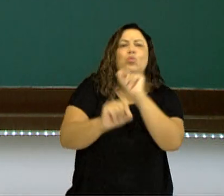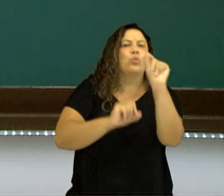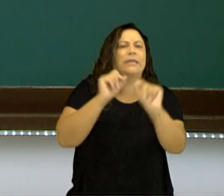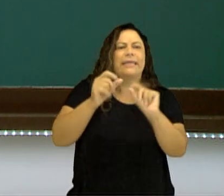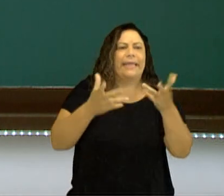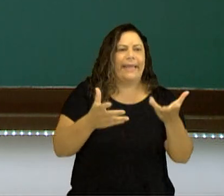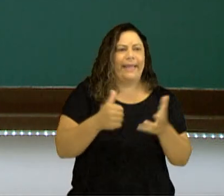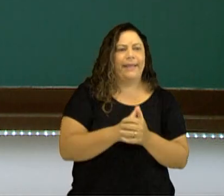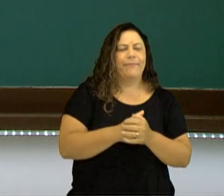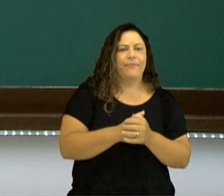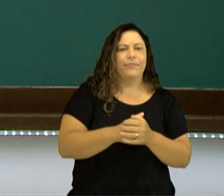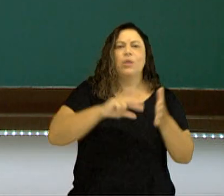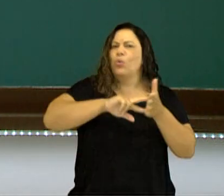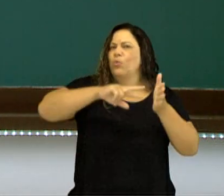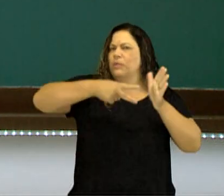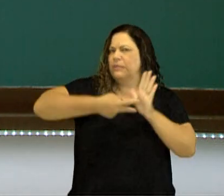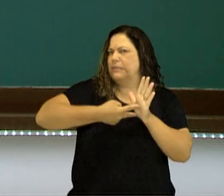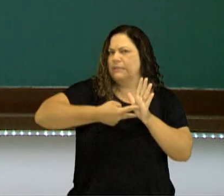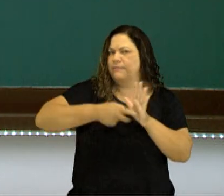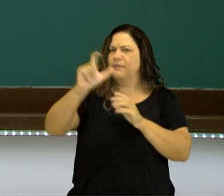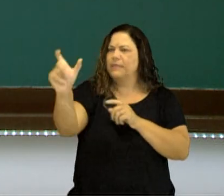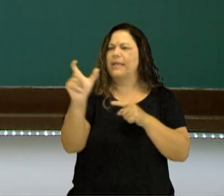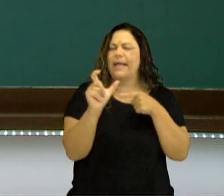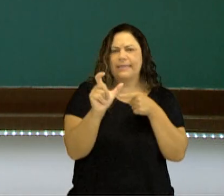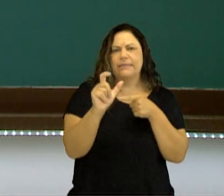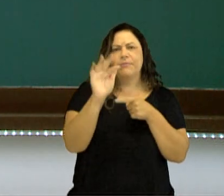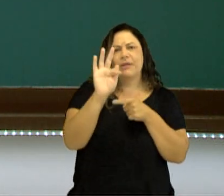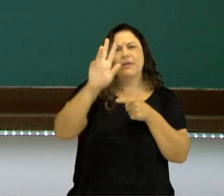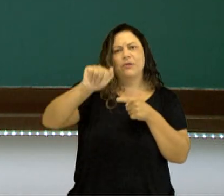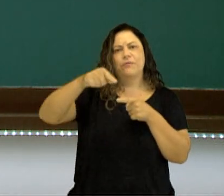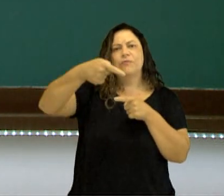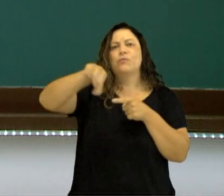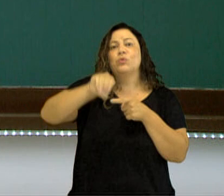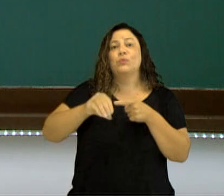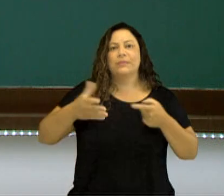Quais são os significados dessa palavra? Né?